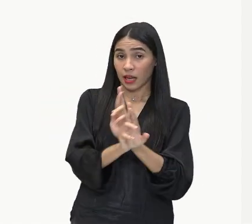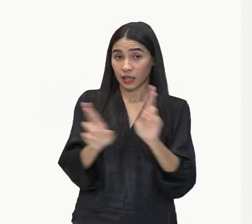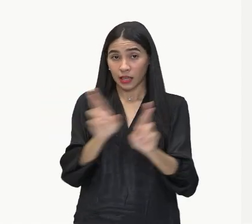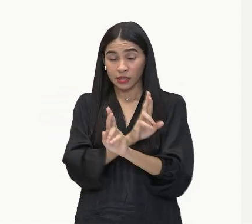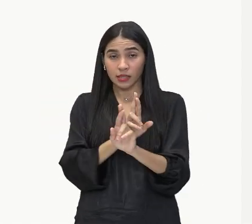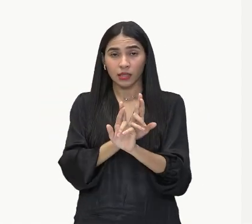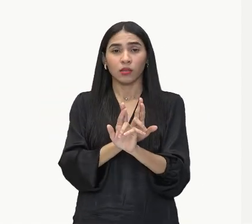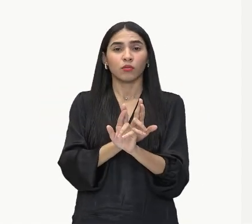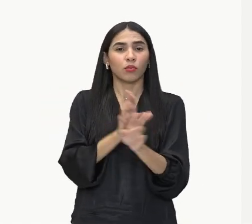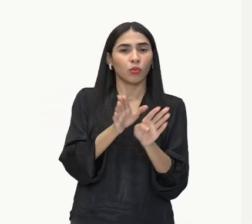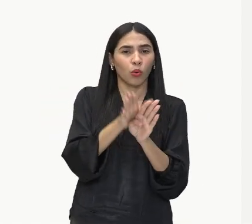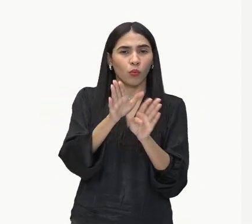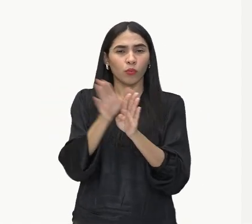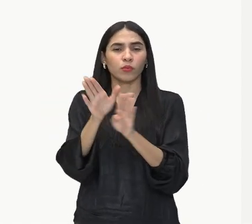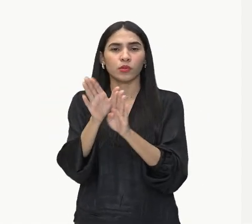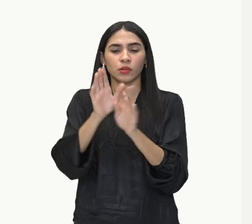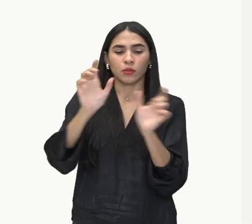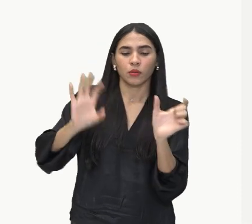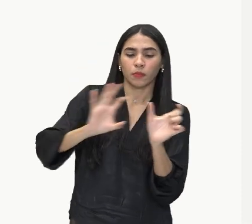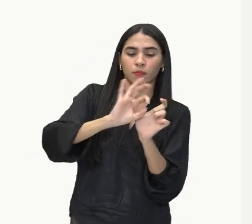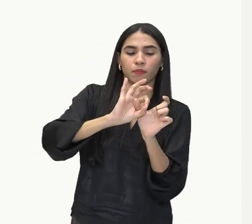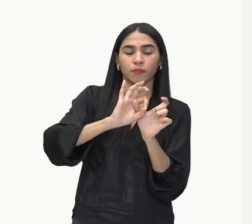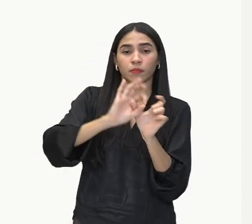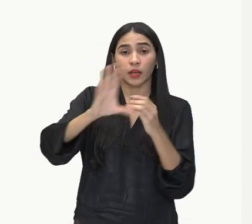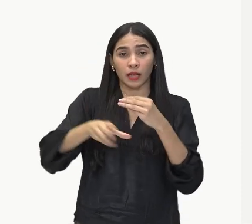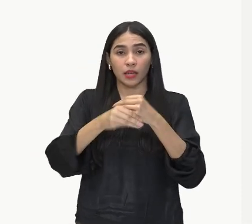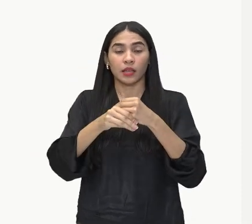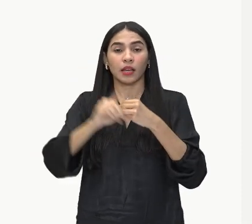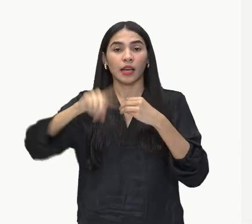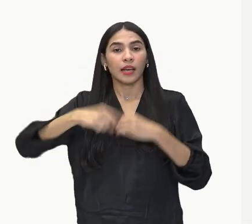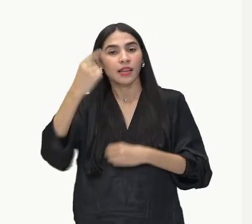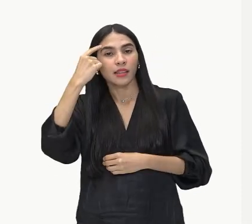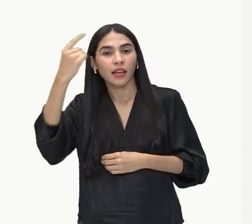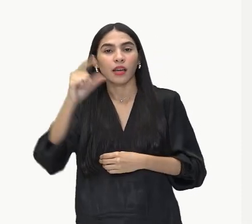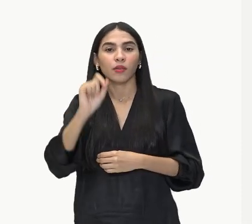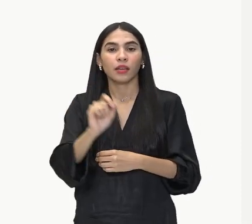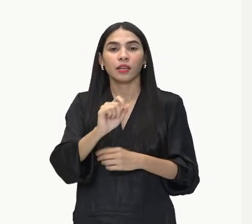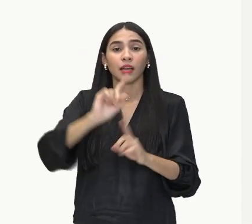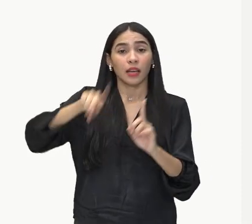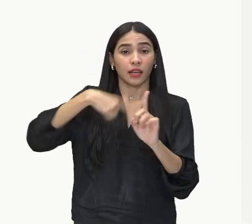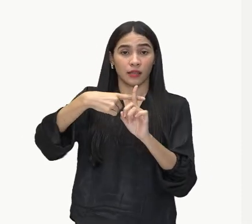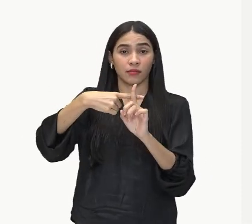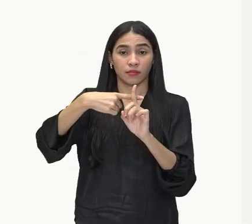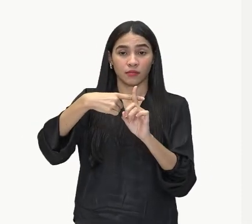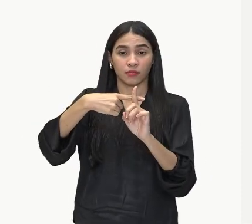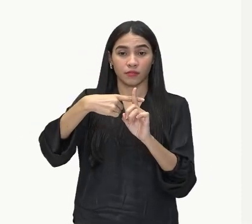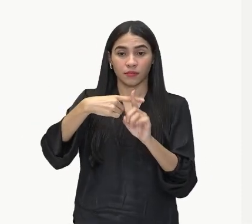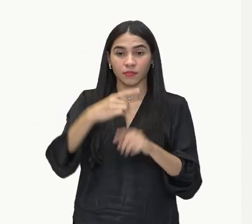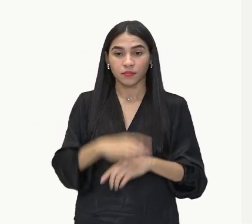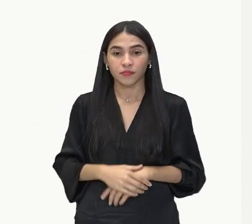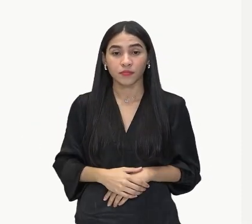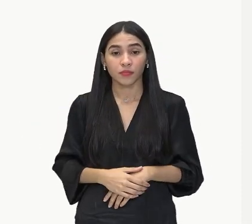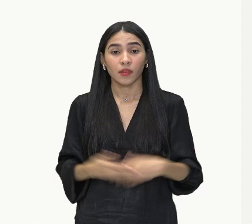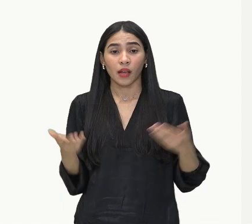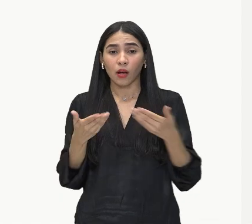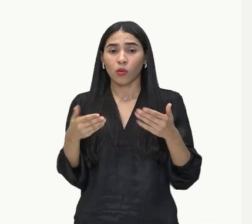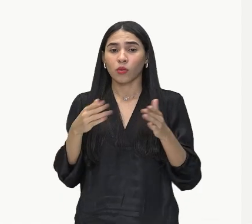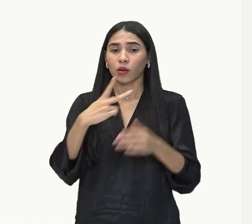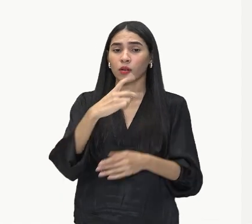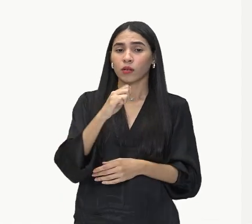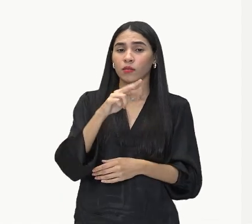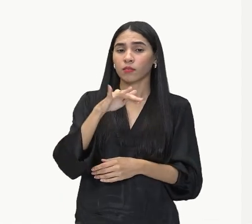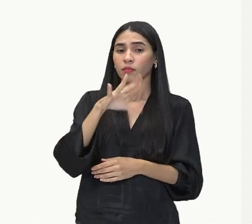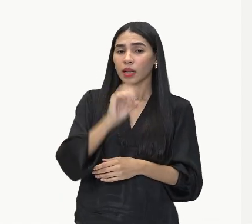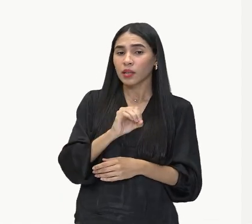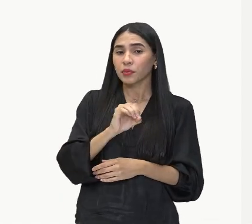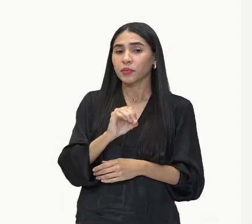com o auxílio da conjunção e é exatamente a ideia de adição, ok? Agora, gente, esse período aqui, ele é um